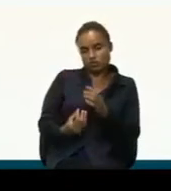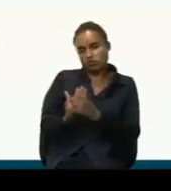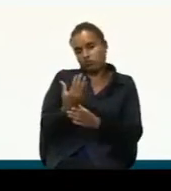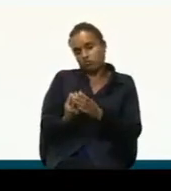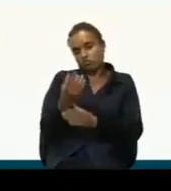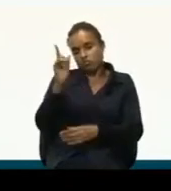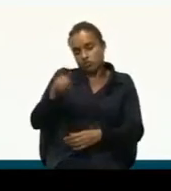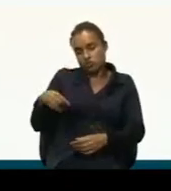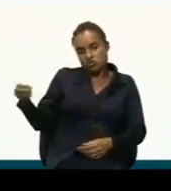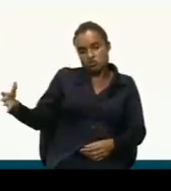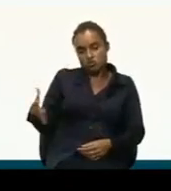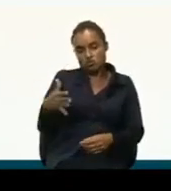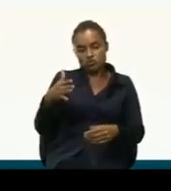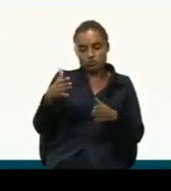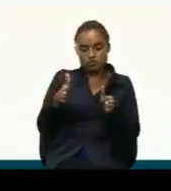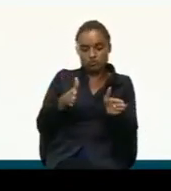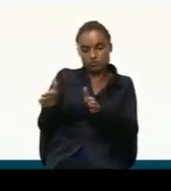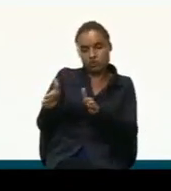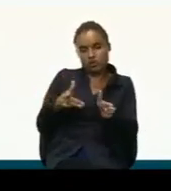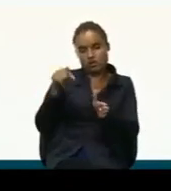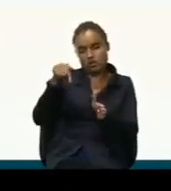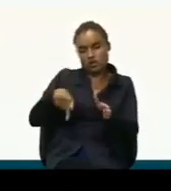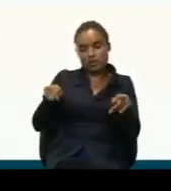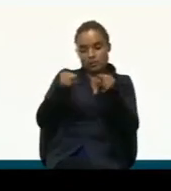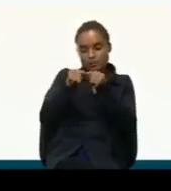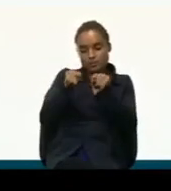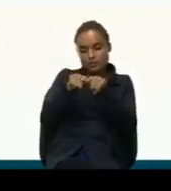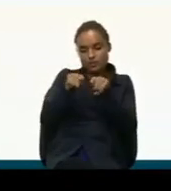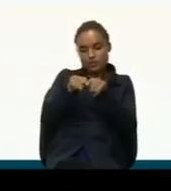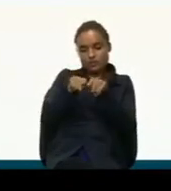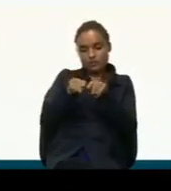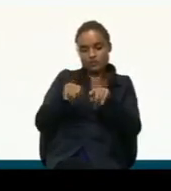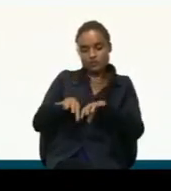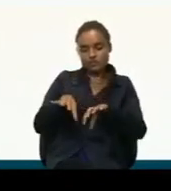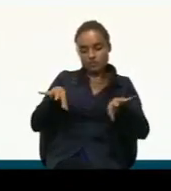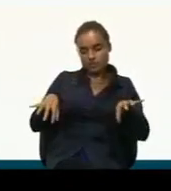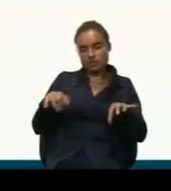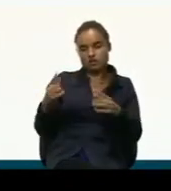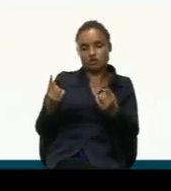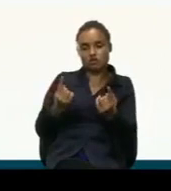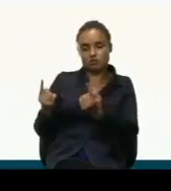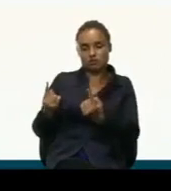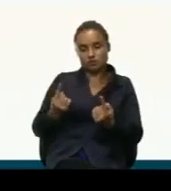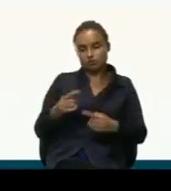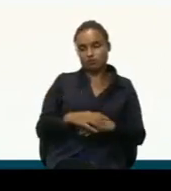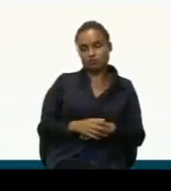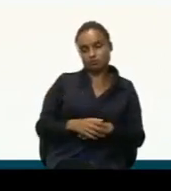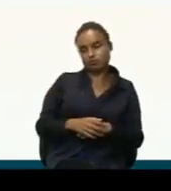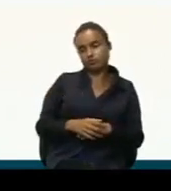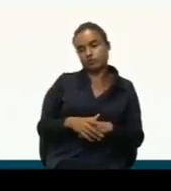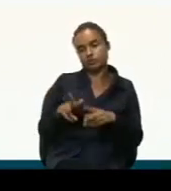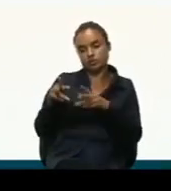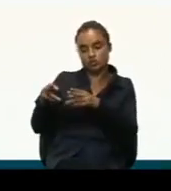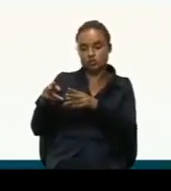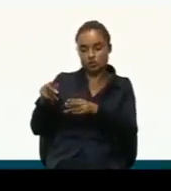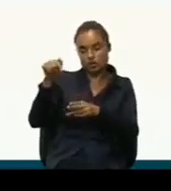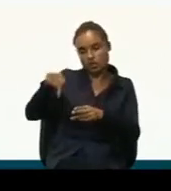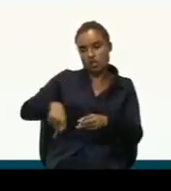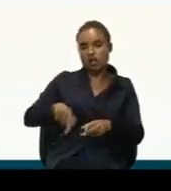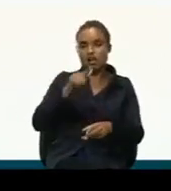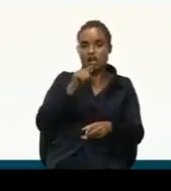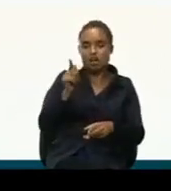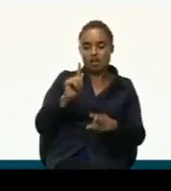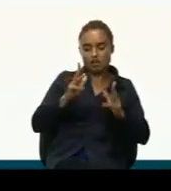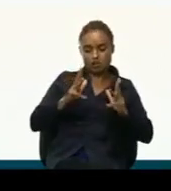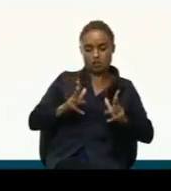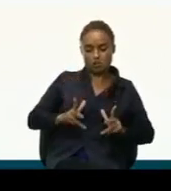porque vai ser uma duplicação e aqui também será duplicado uma igual a essa. Então, ela ainda é uma água não tratada, né?